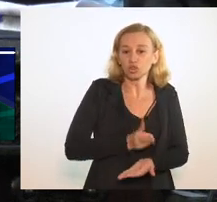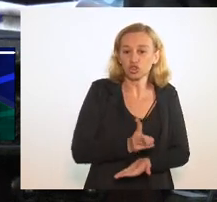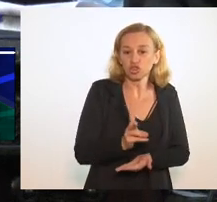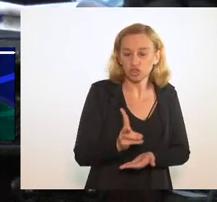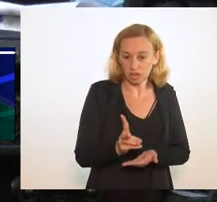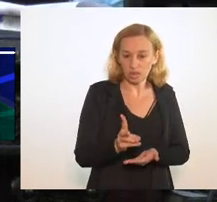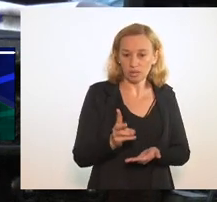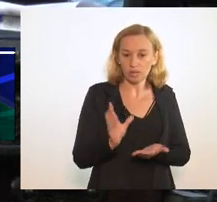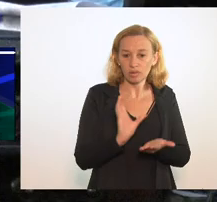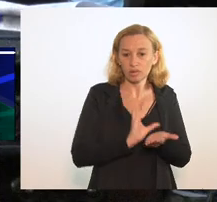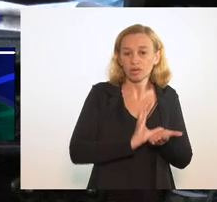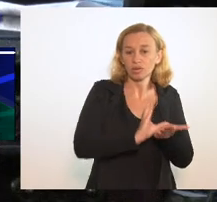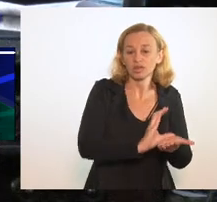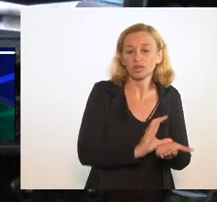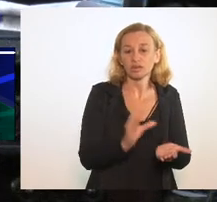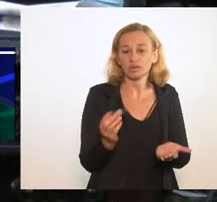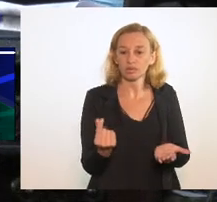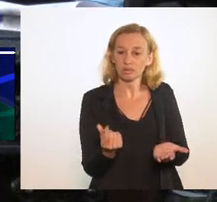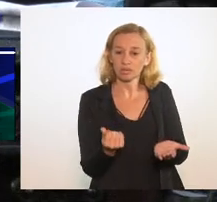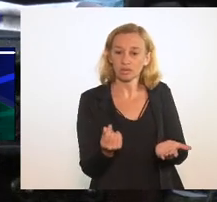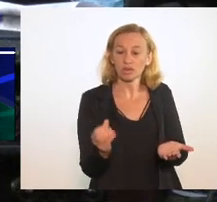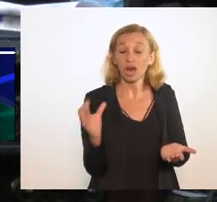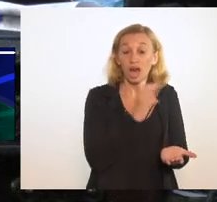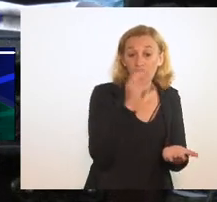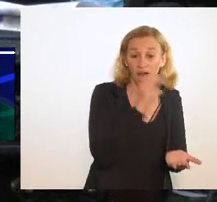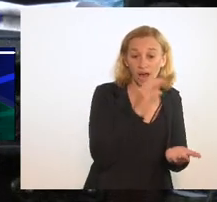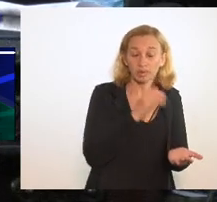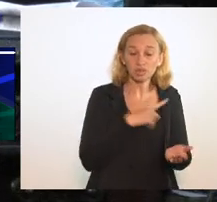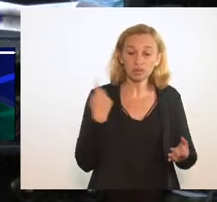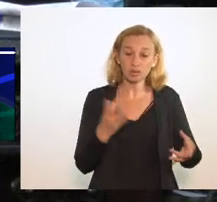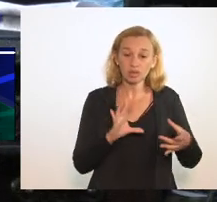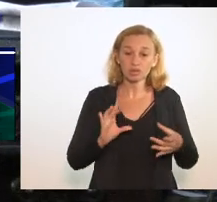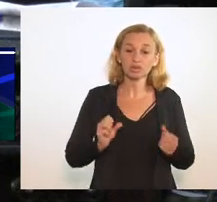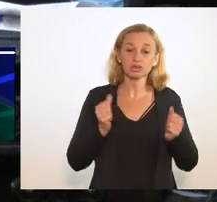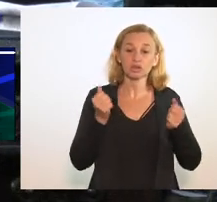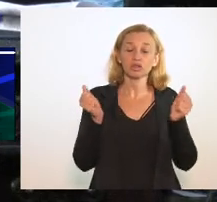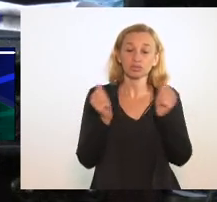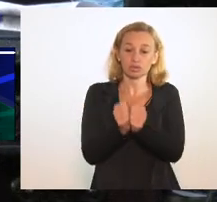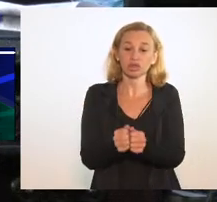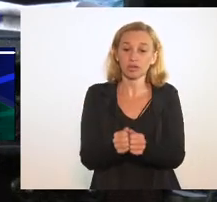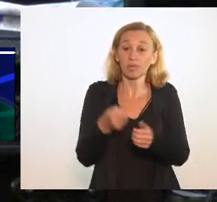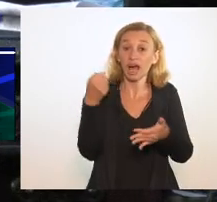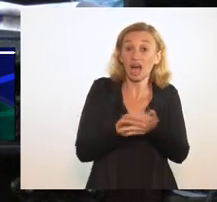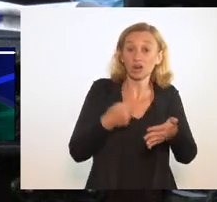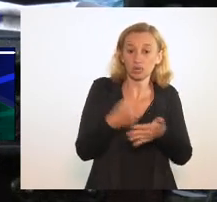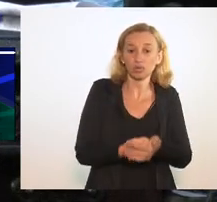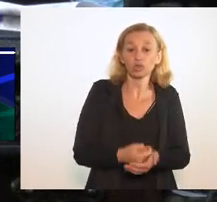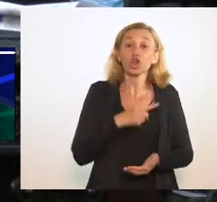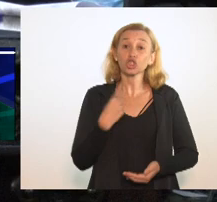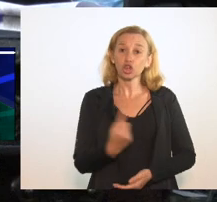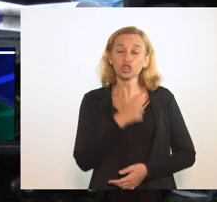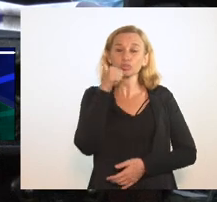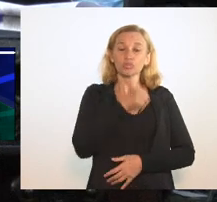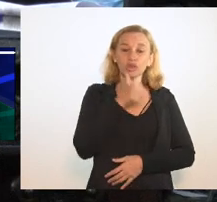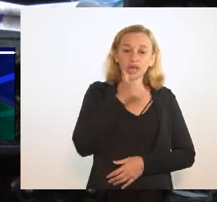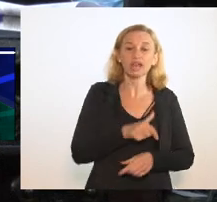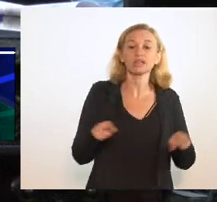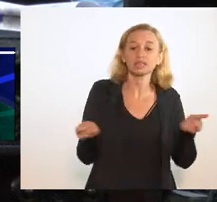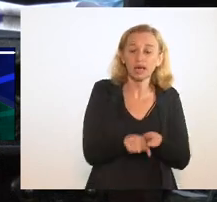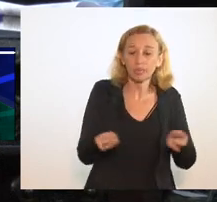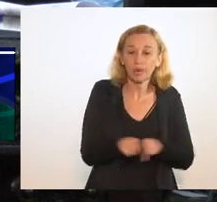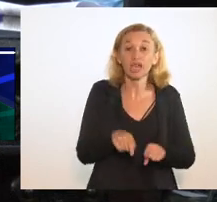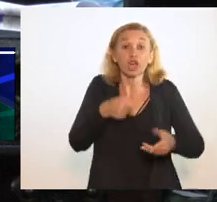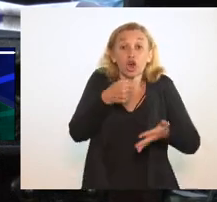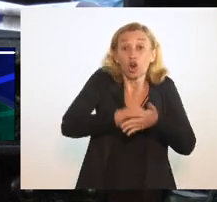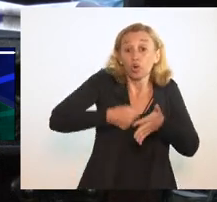auxílio emergencial e nos aliamos à luta em curso. Nós, mulheres, também